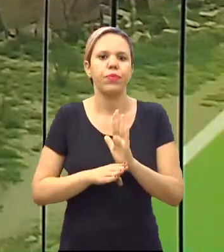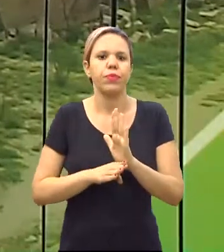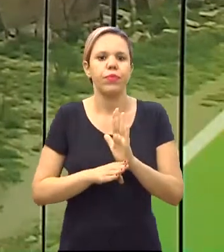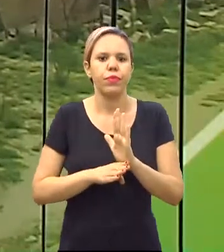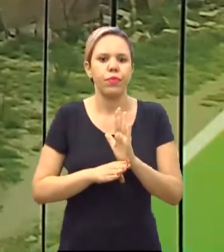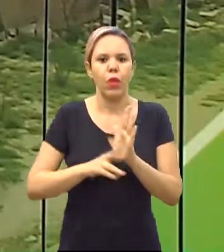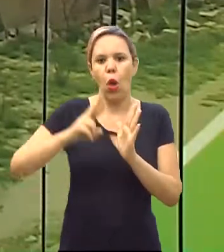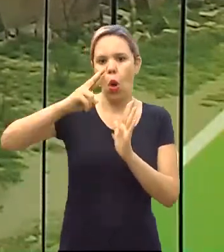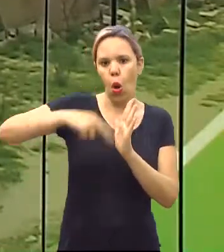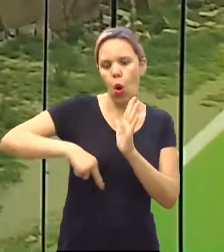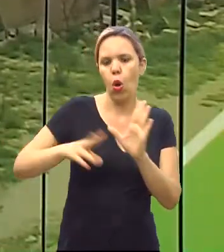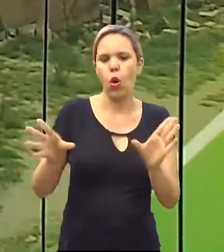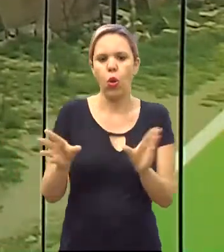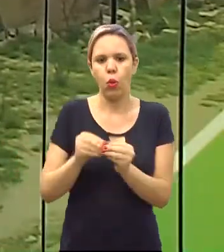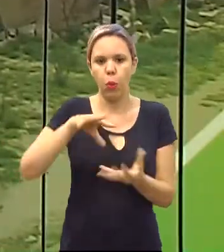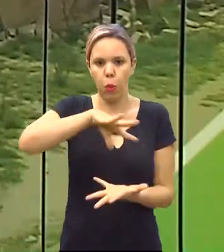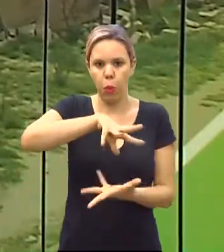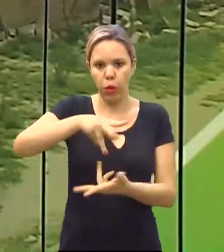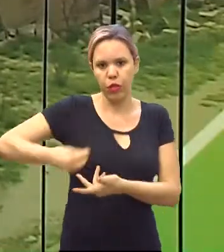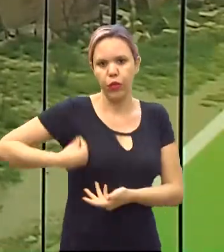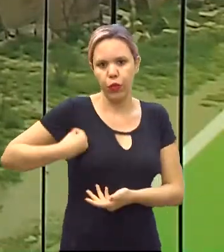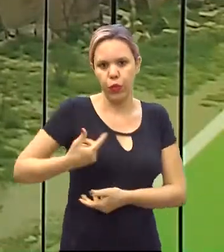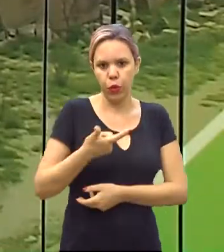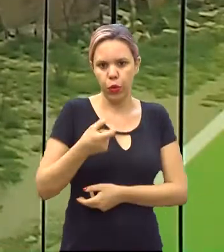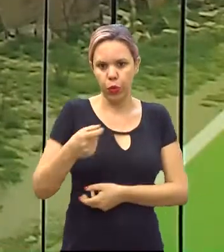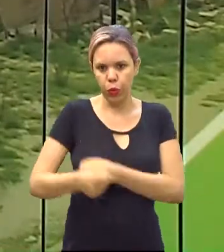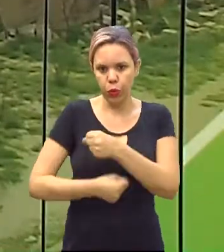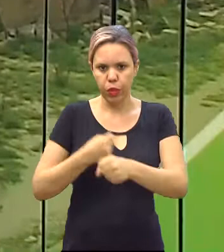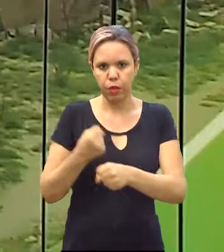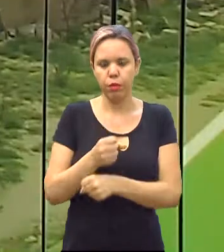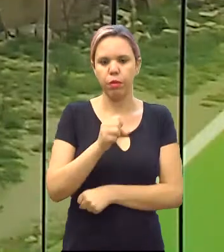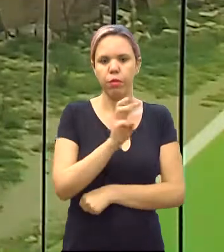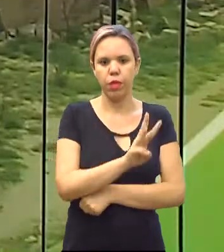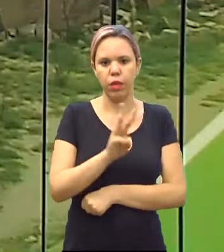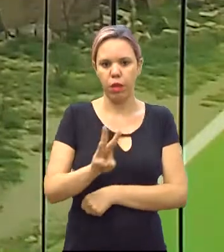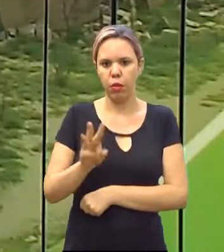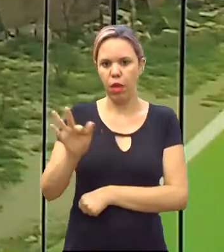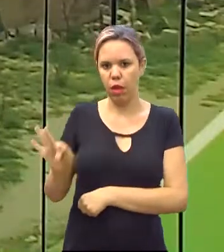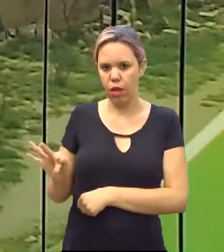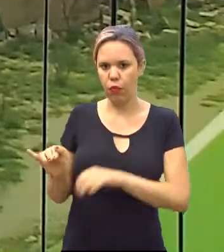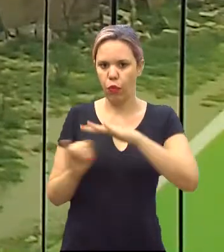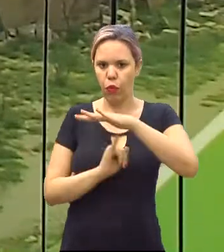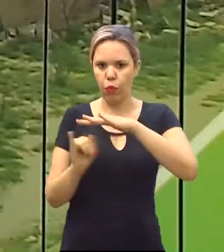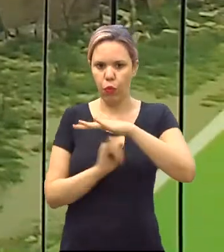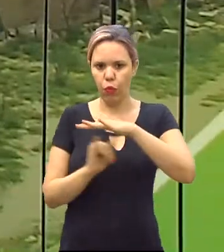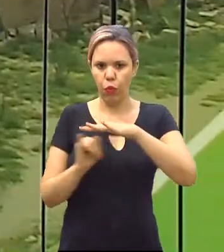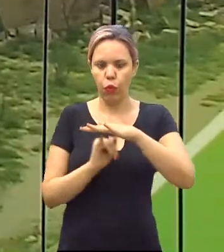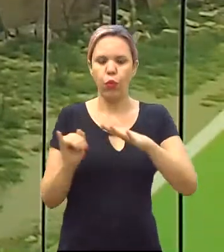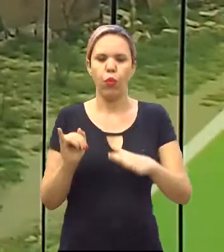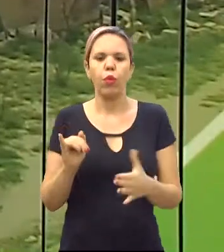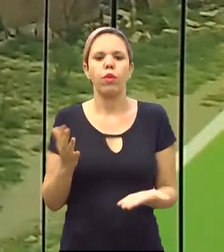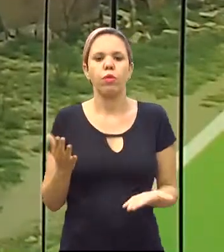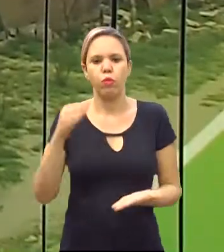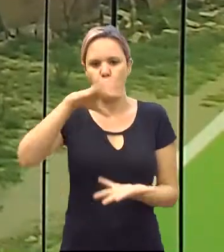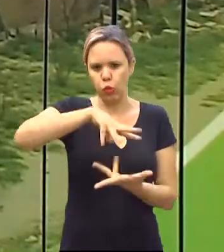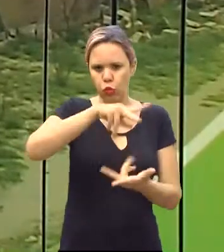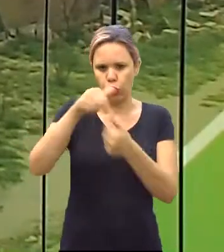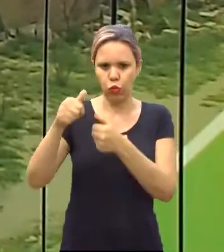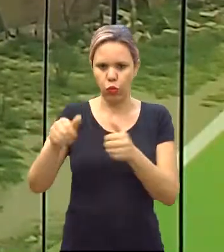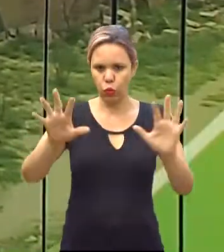o relatório Planeta Vivo 2020 da WWF, a ONG Fundo Mundial para a